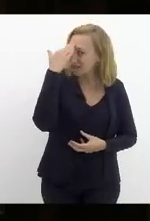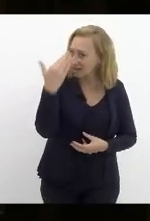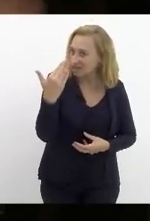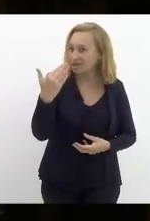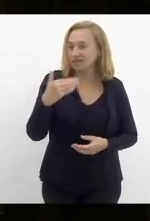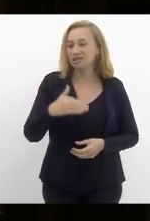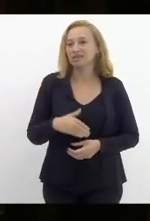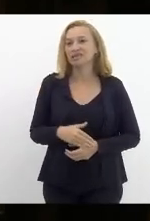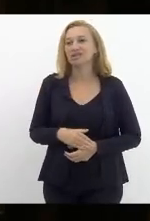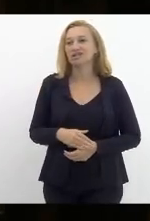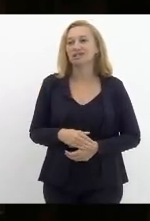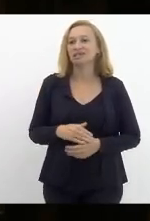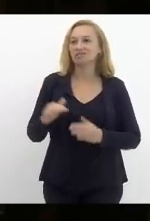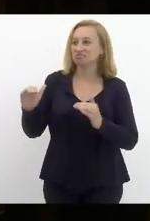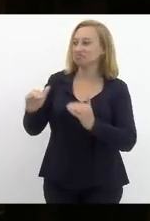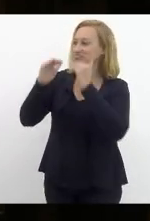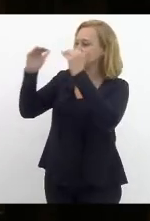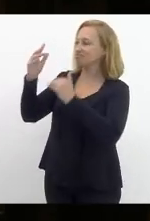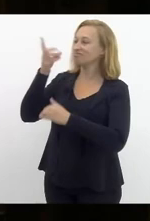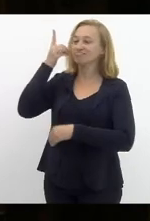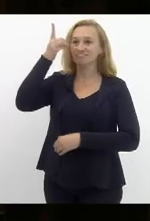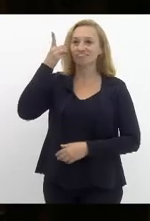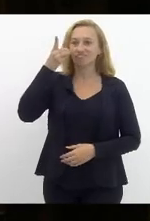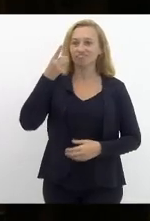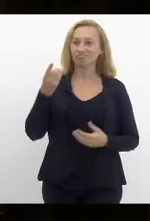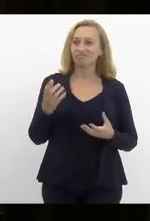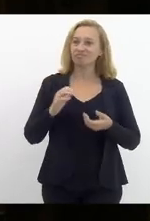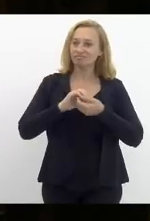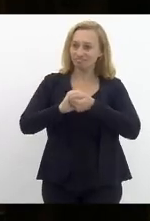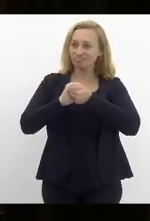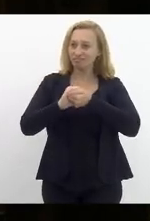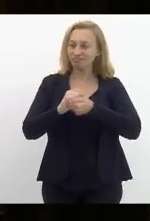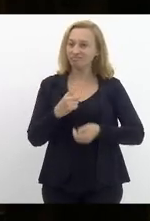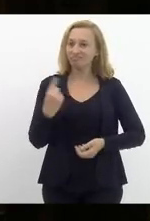agradecimento aos ilustres deputados que estão abraçando